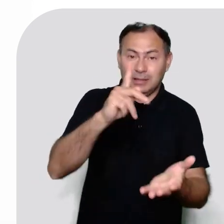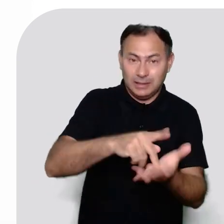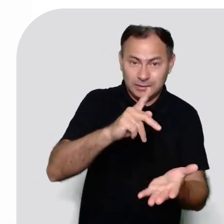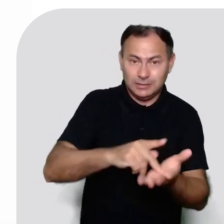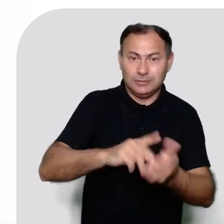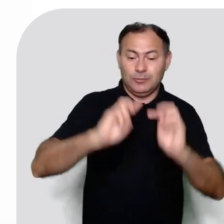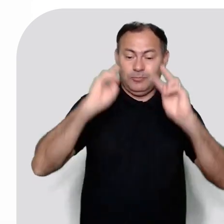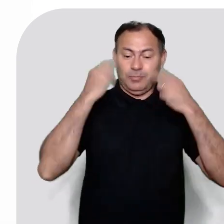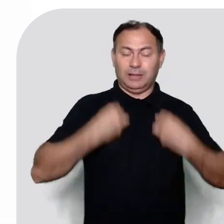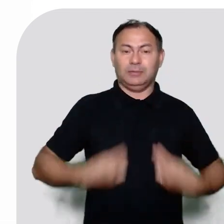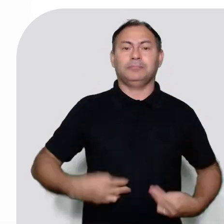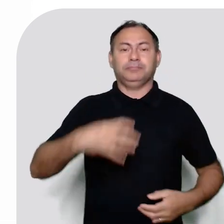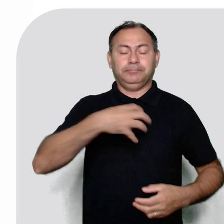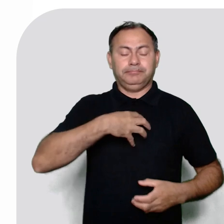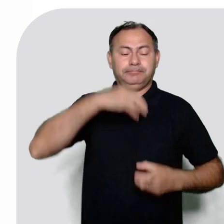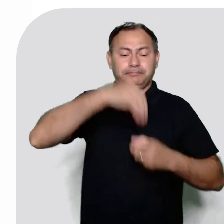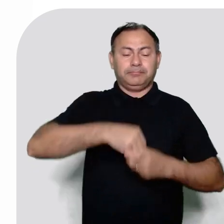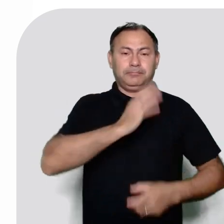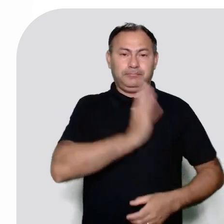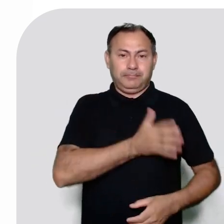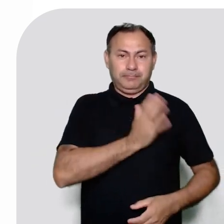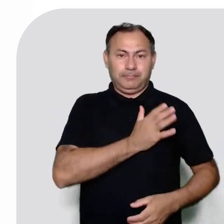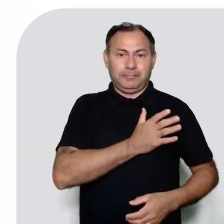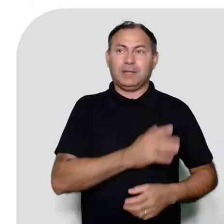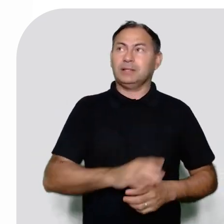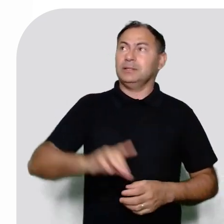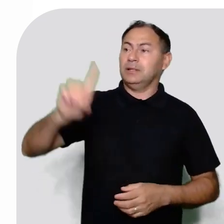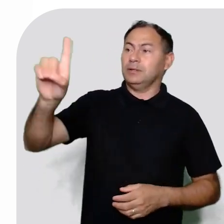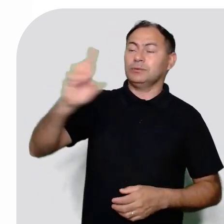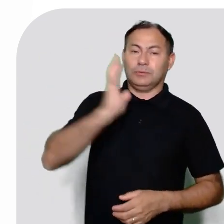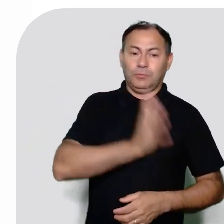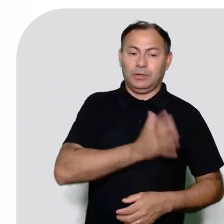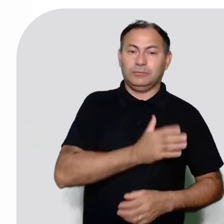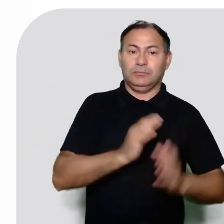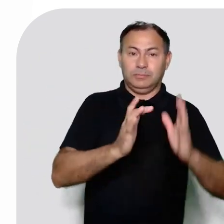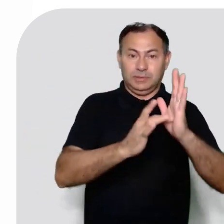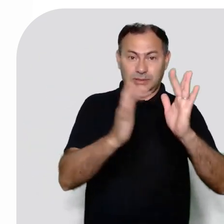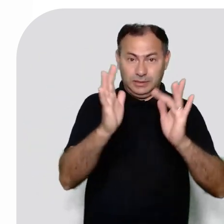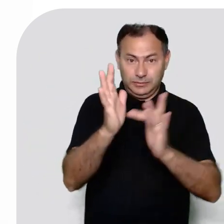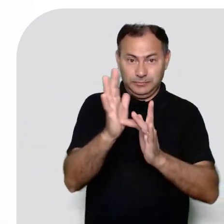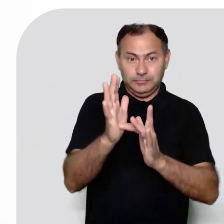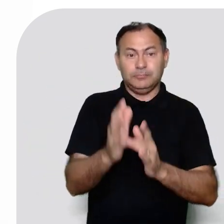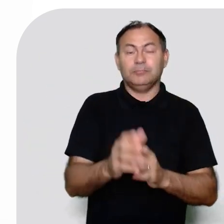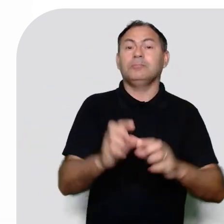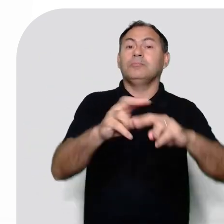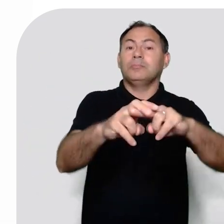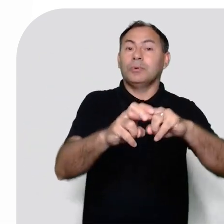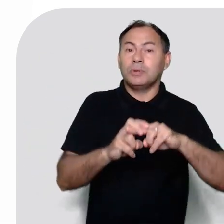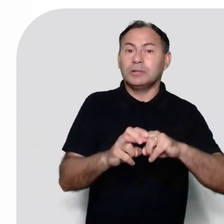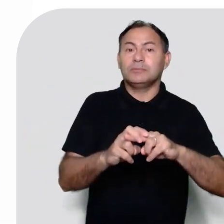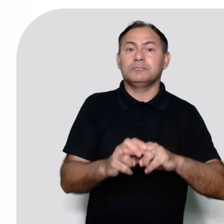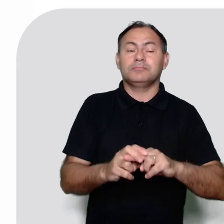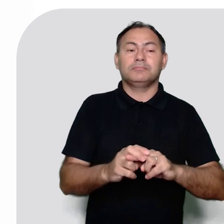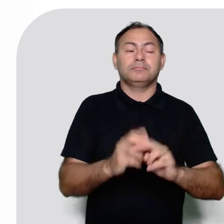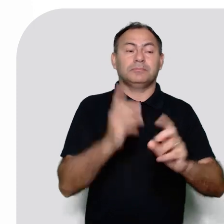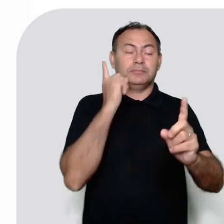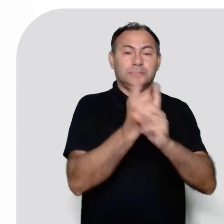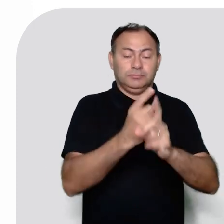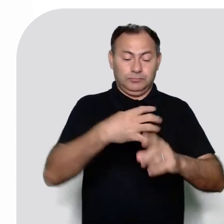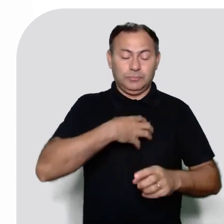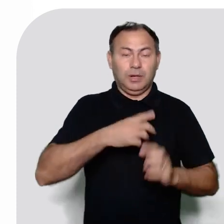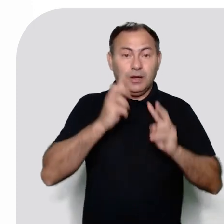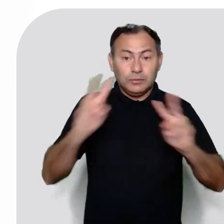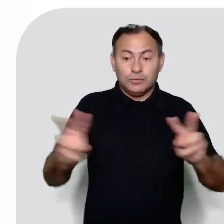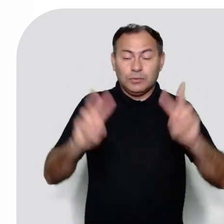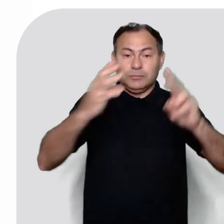realidade humana encontra eco no coração de Deus, no coração de Cristo, e por isso encontra eco